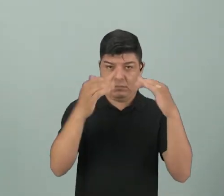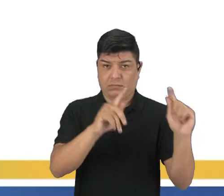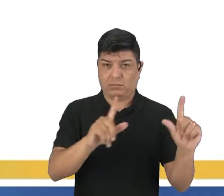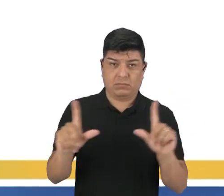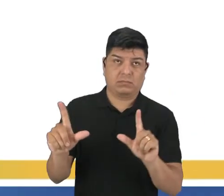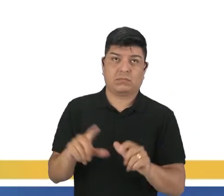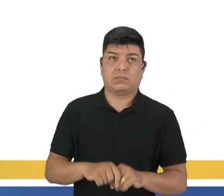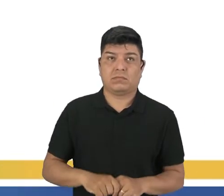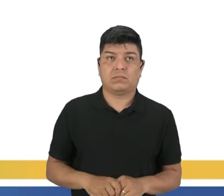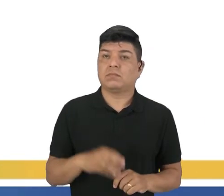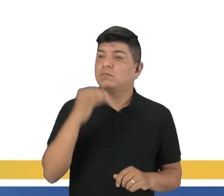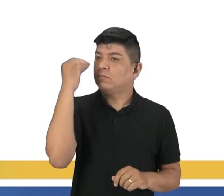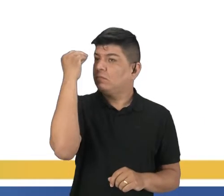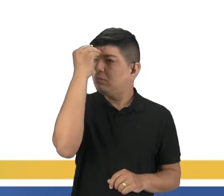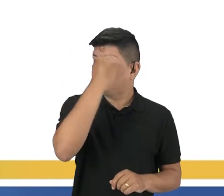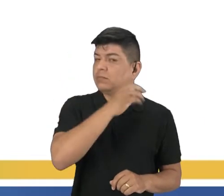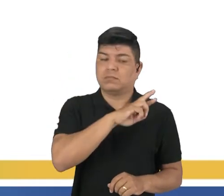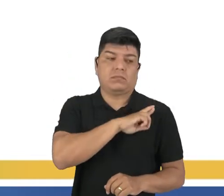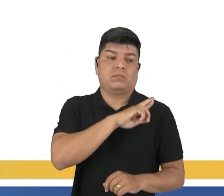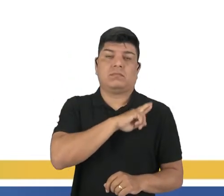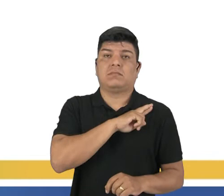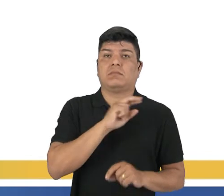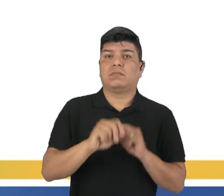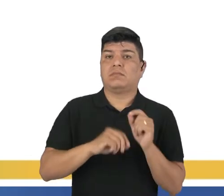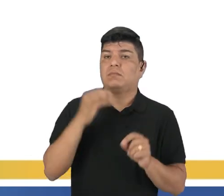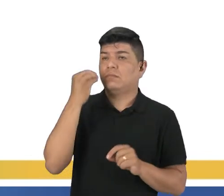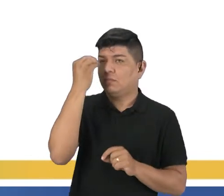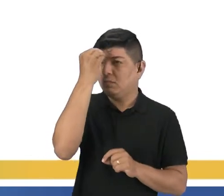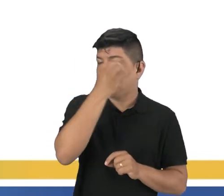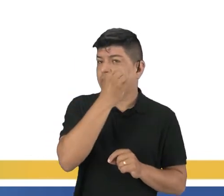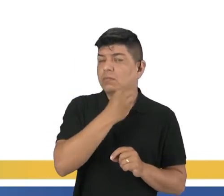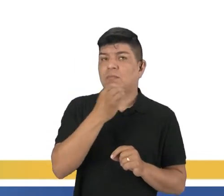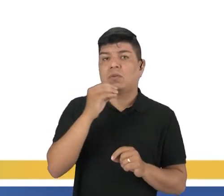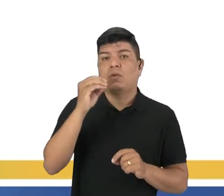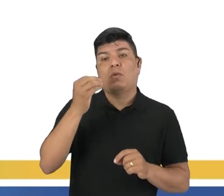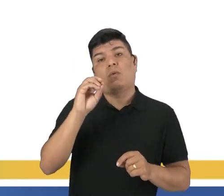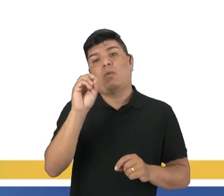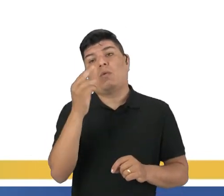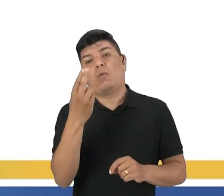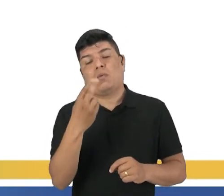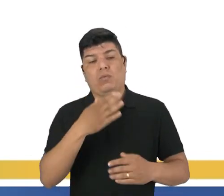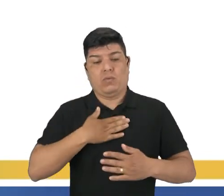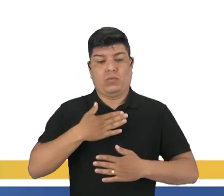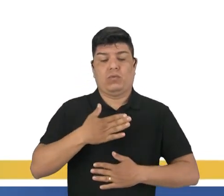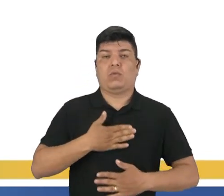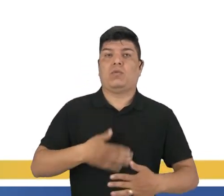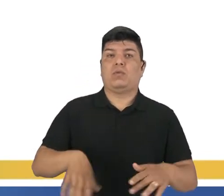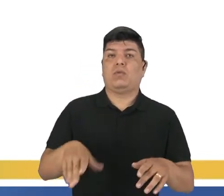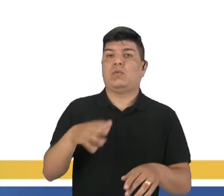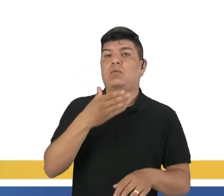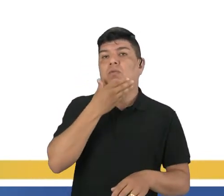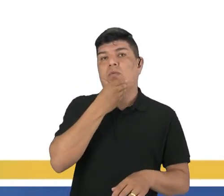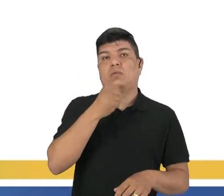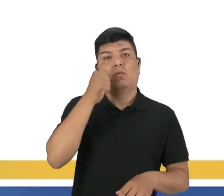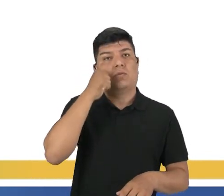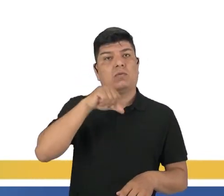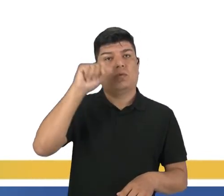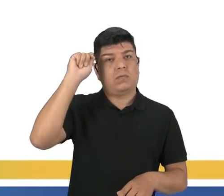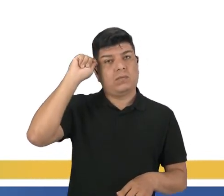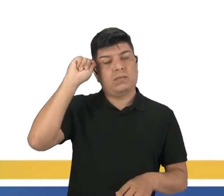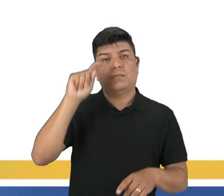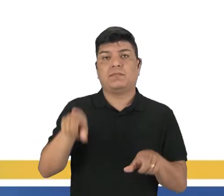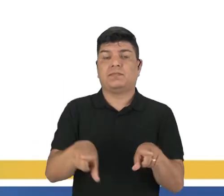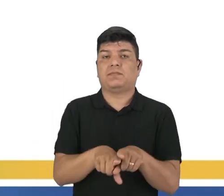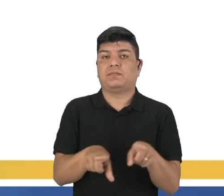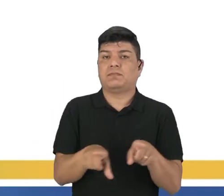O maquiador é responsável pela pintura do rosto ou do corpo dos atores e atrizes, né? Então, dependendo do tipo de ação,